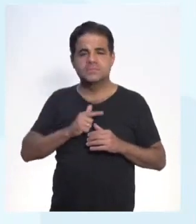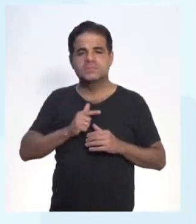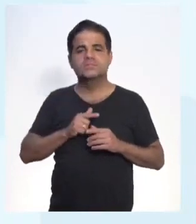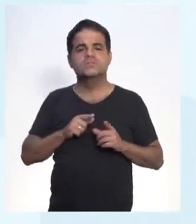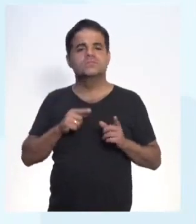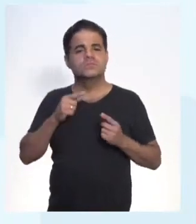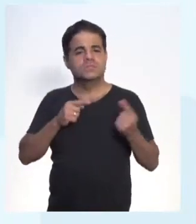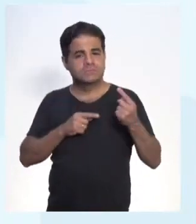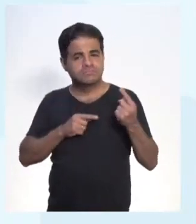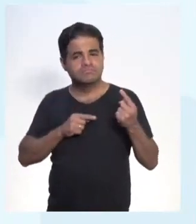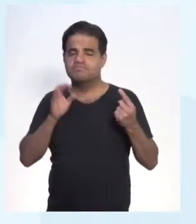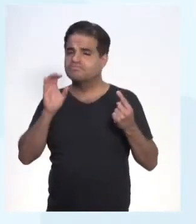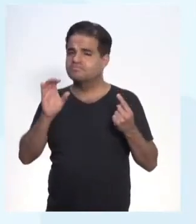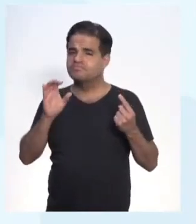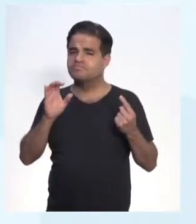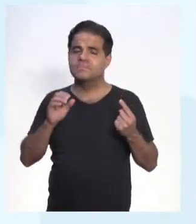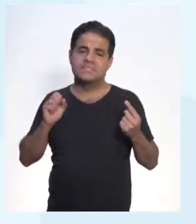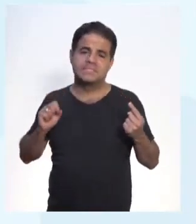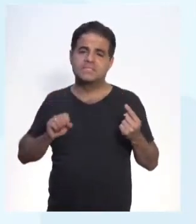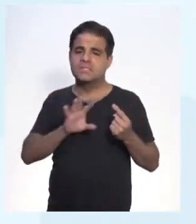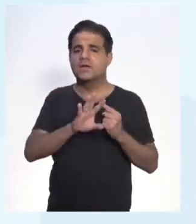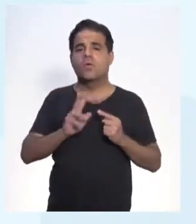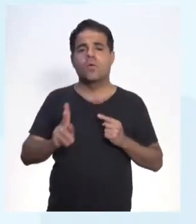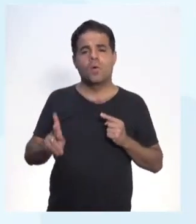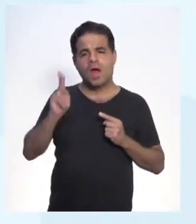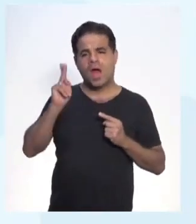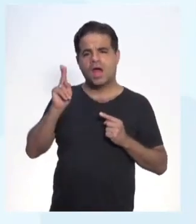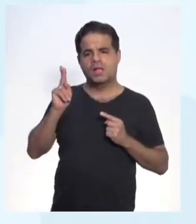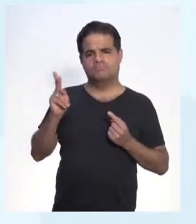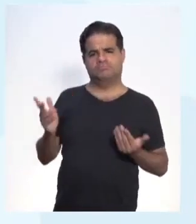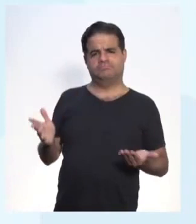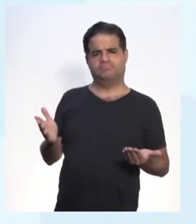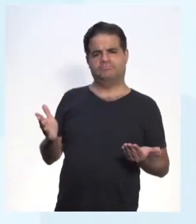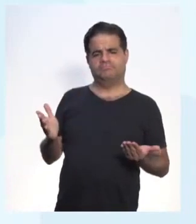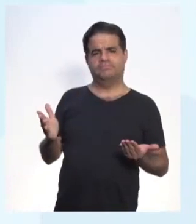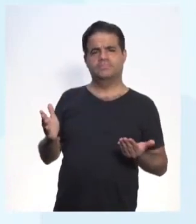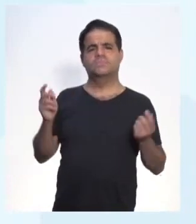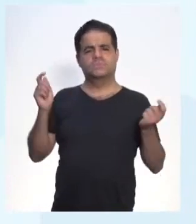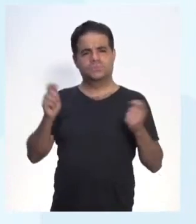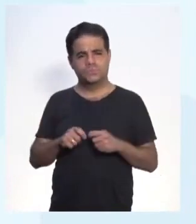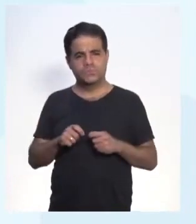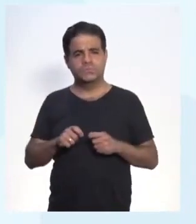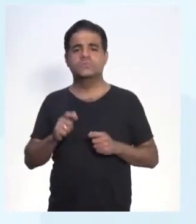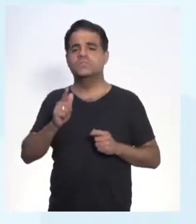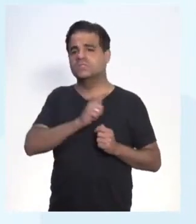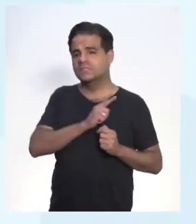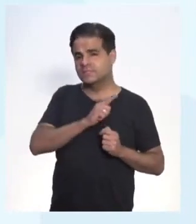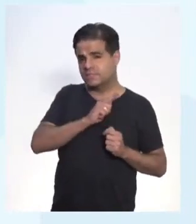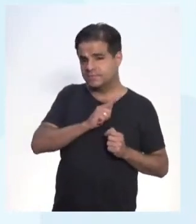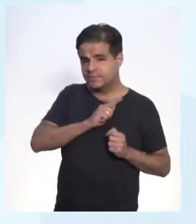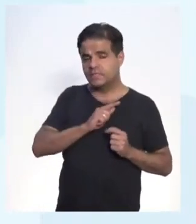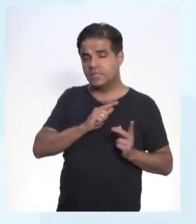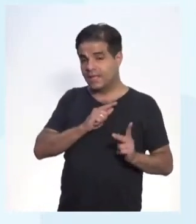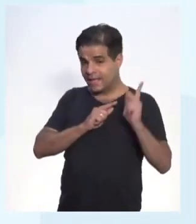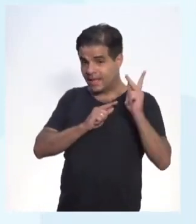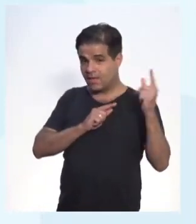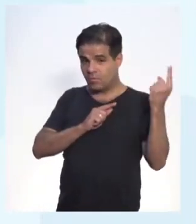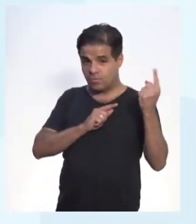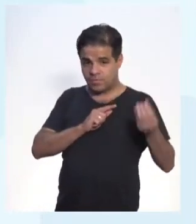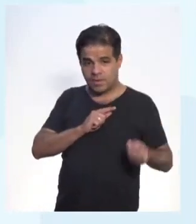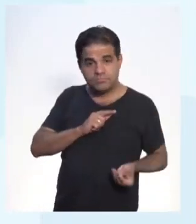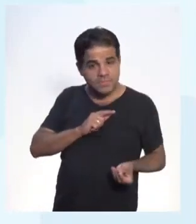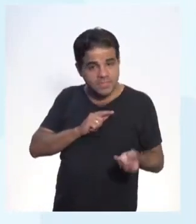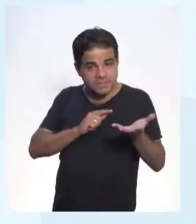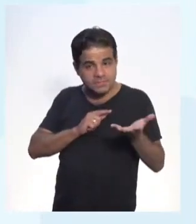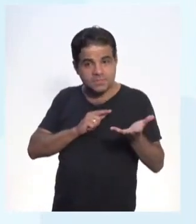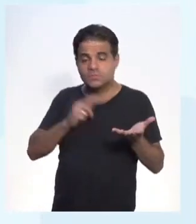no primeiro e, de repente, saiu K. Mas eu poderia ter o K no primeiro